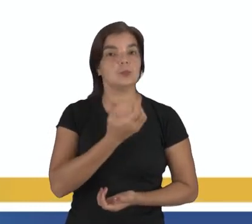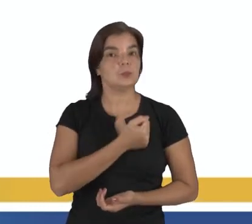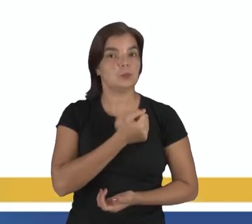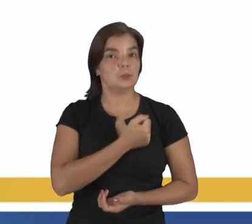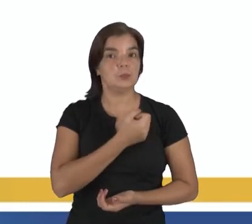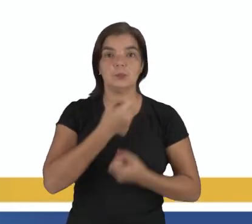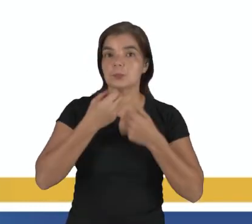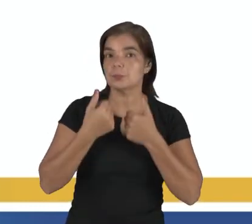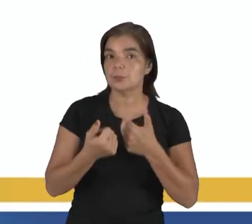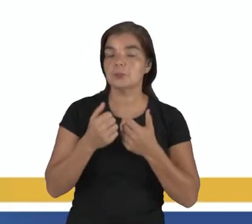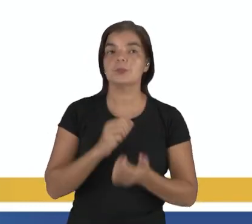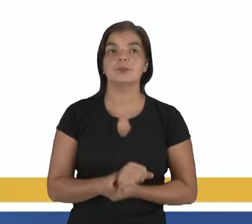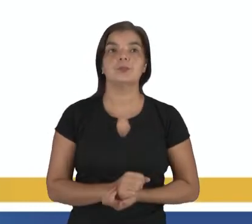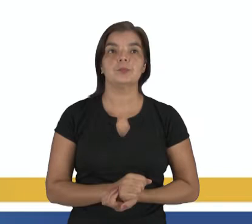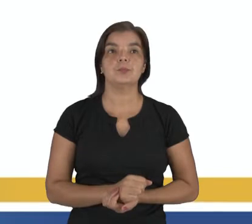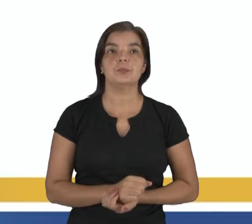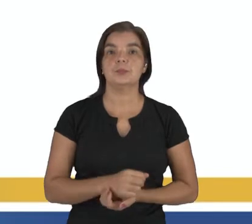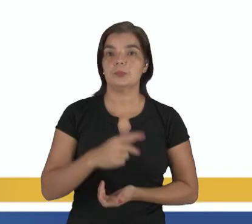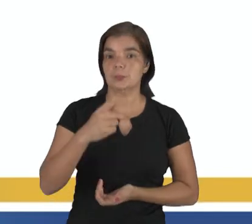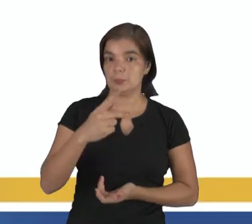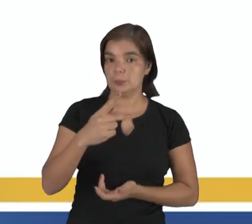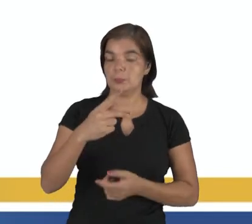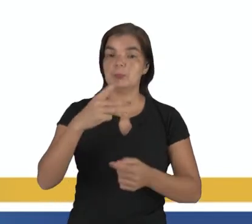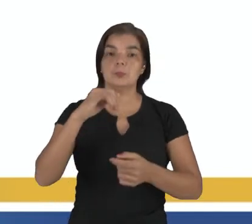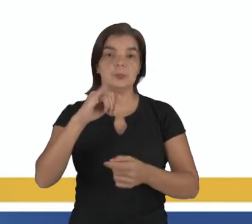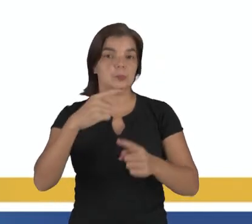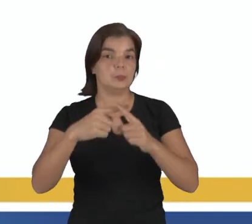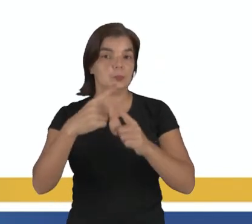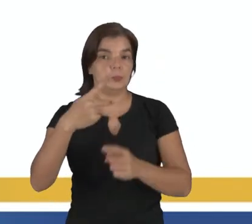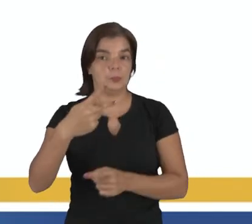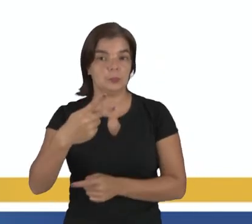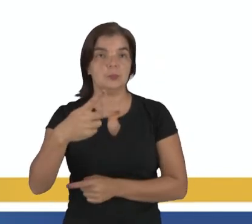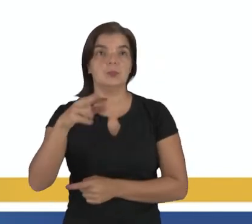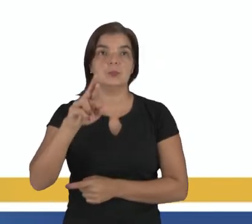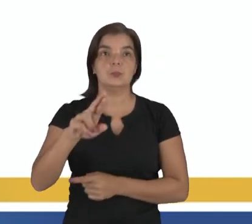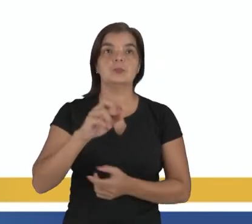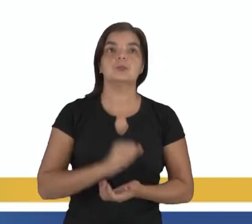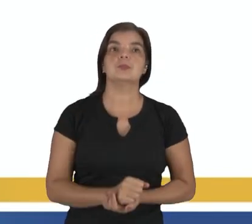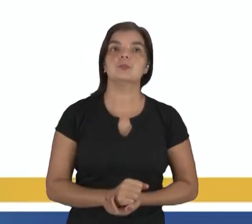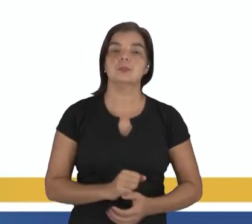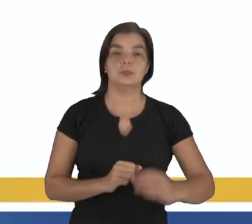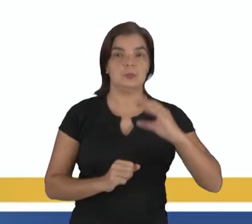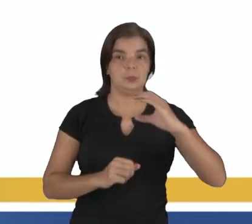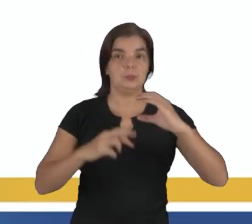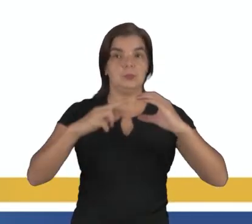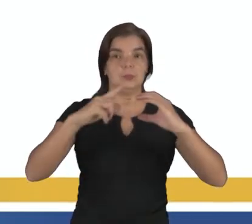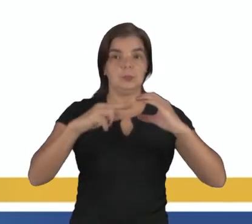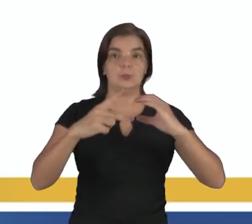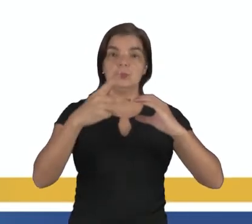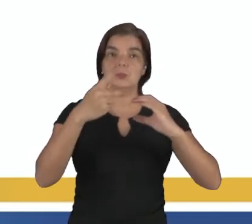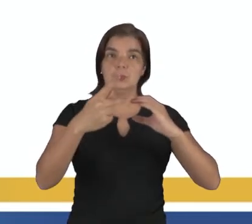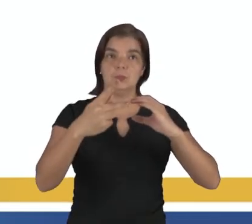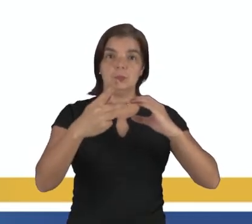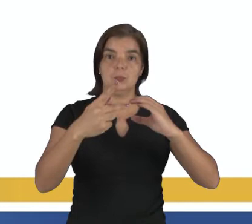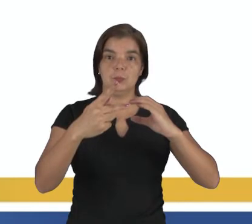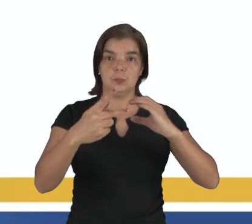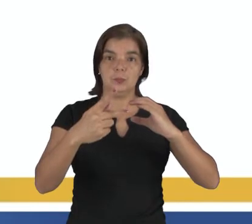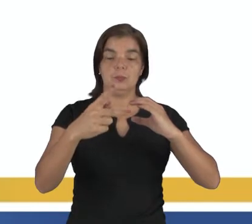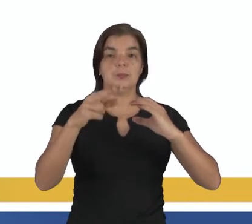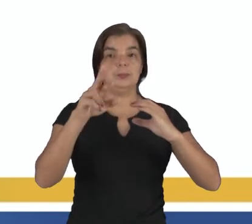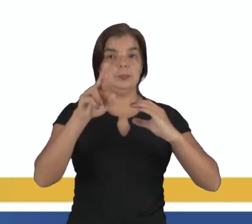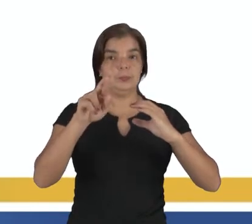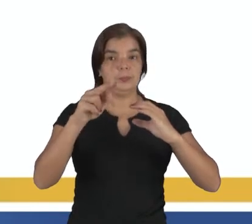na frente, tudo bem? Então, quando diz assim, ó, π vezes 2R, vai ficar C é igual a π